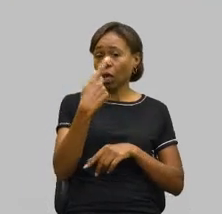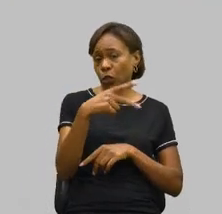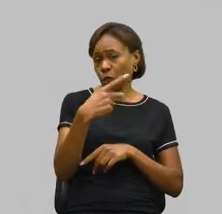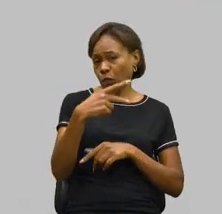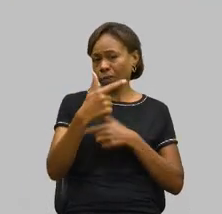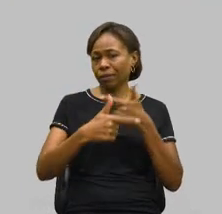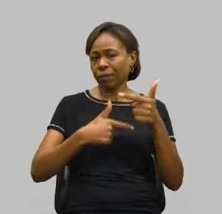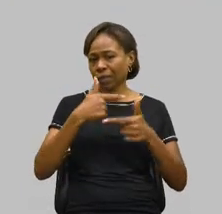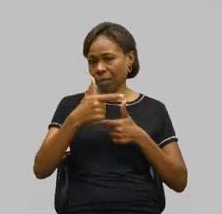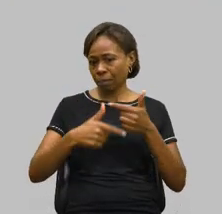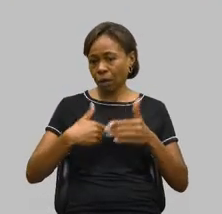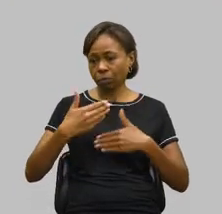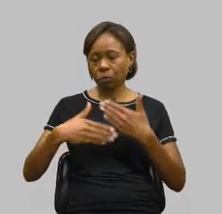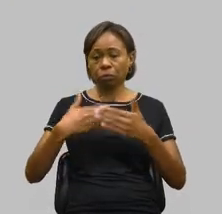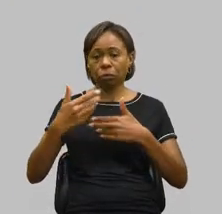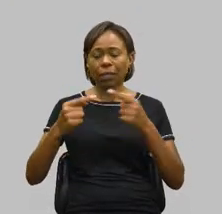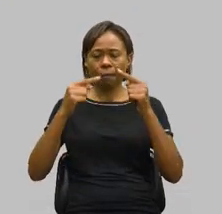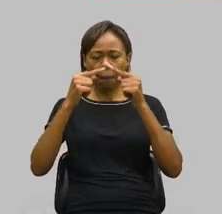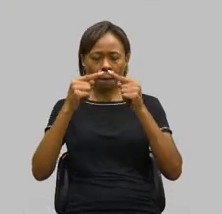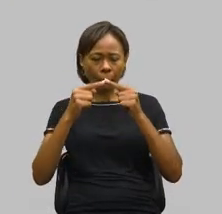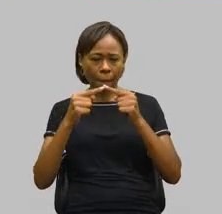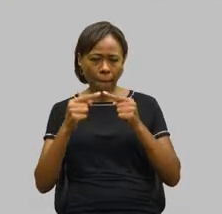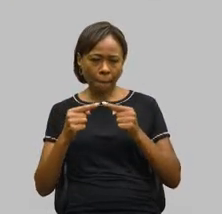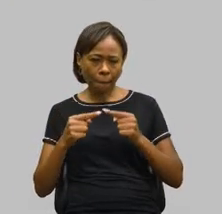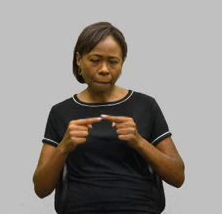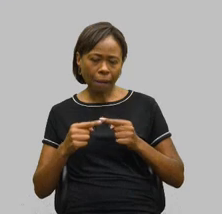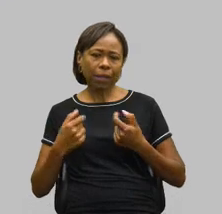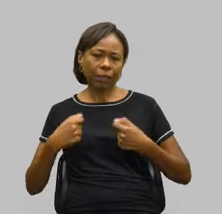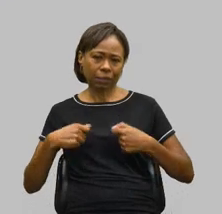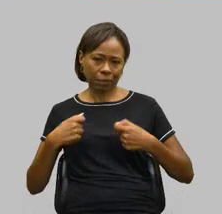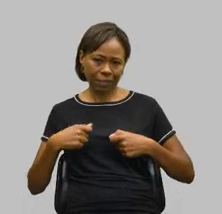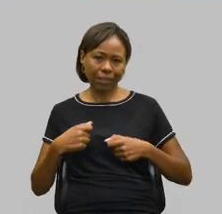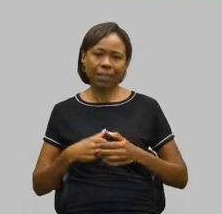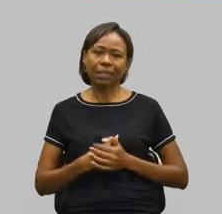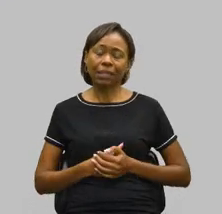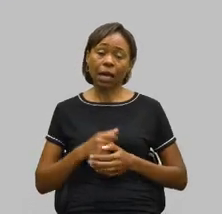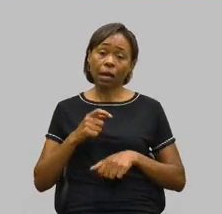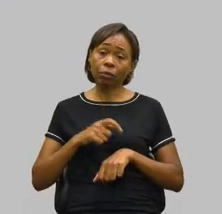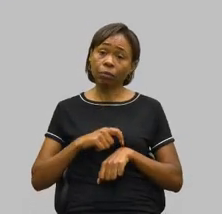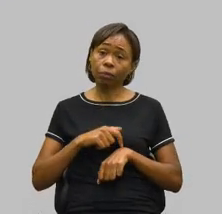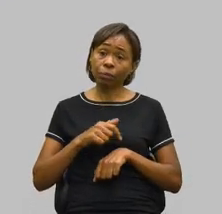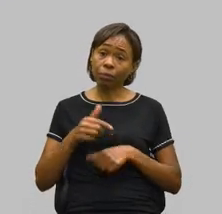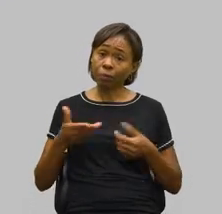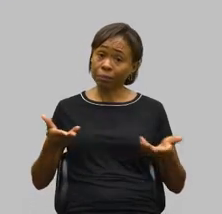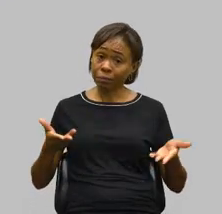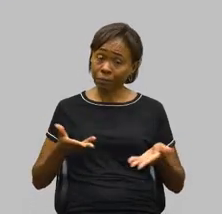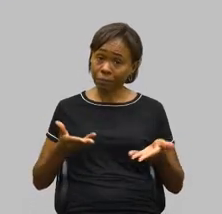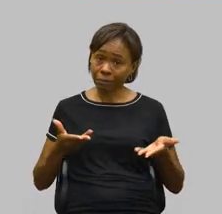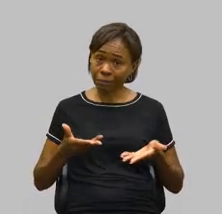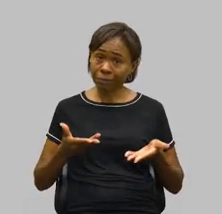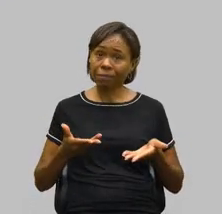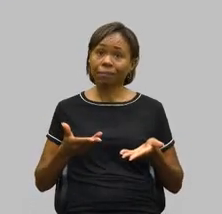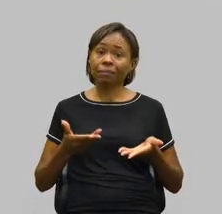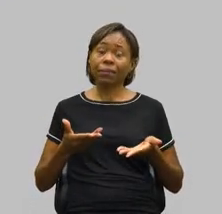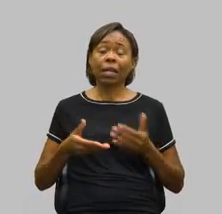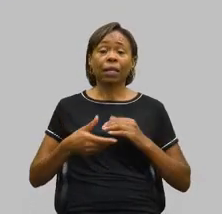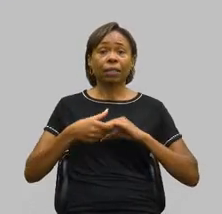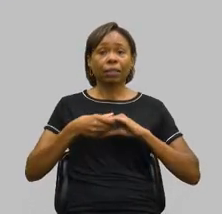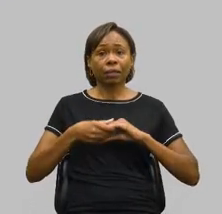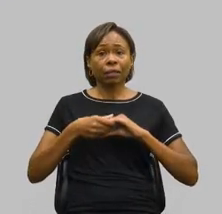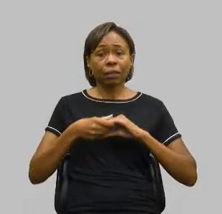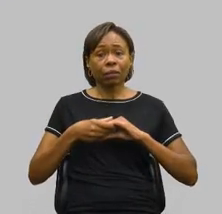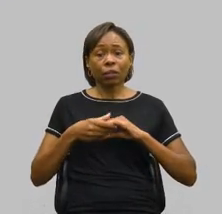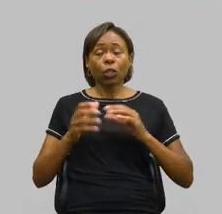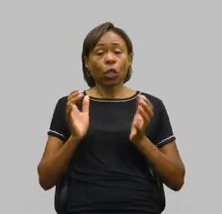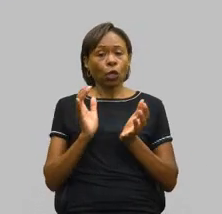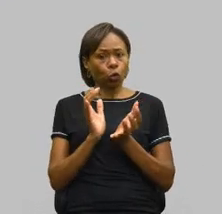desenvolver de uma forma muito mais precisa nos pontos necessários aí do estado e nesse momento eu queria também cumprimentar né toda sua